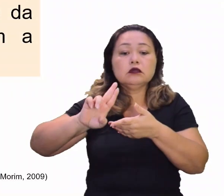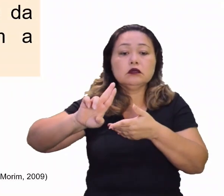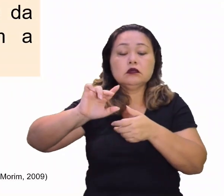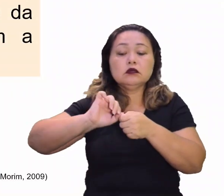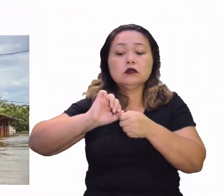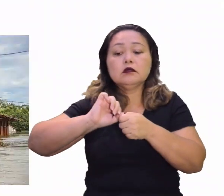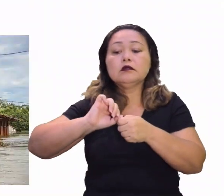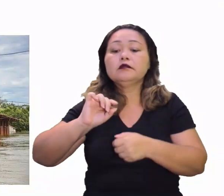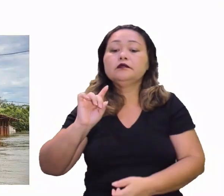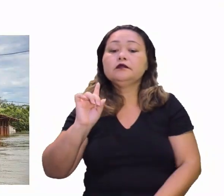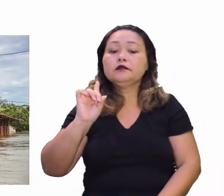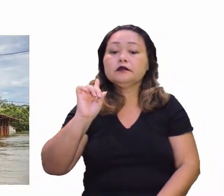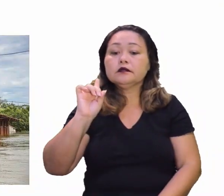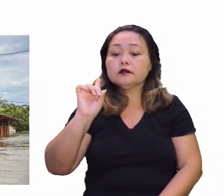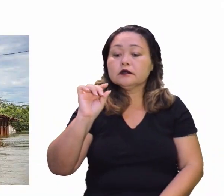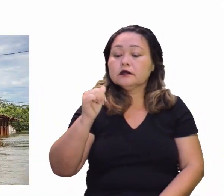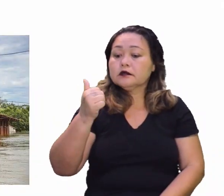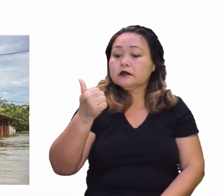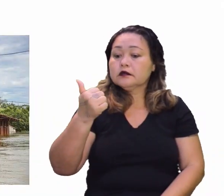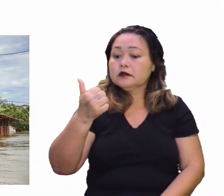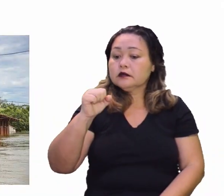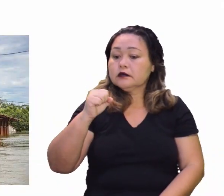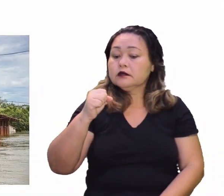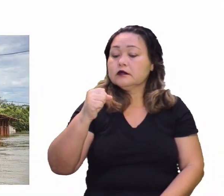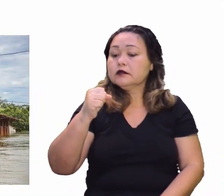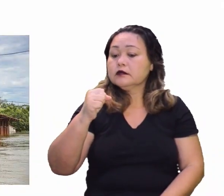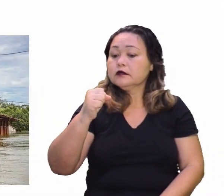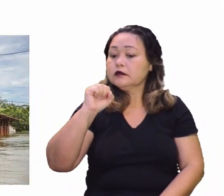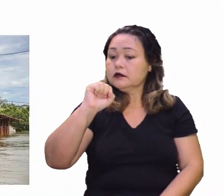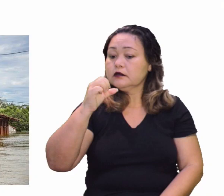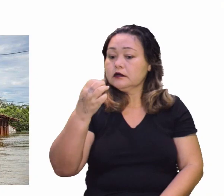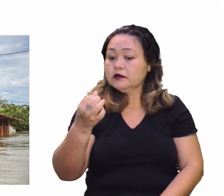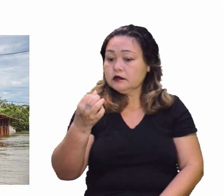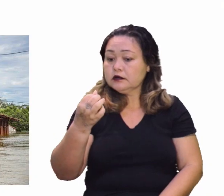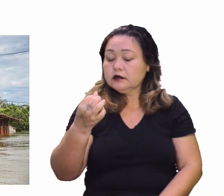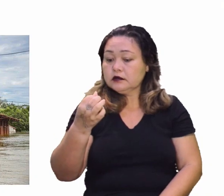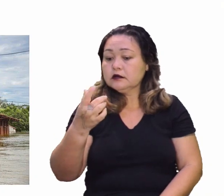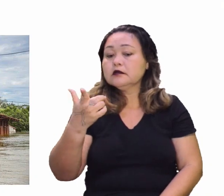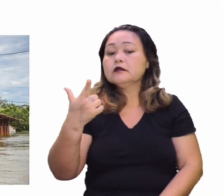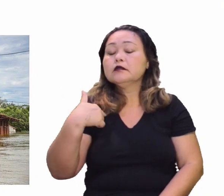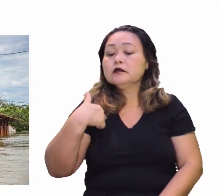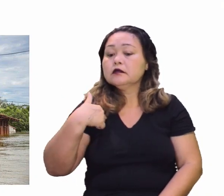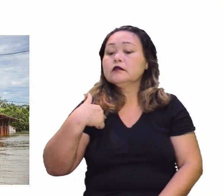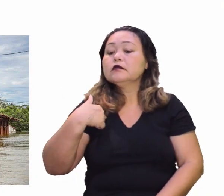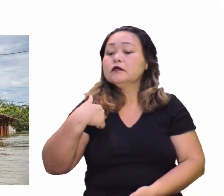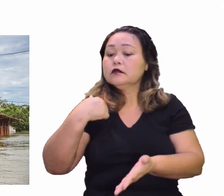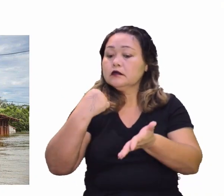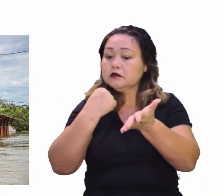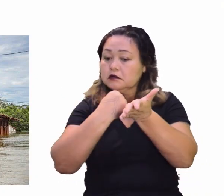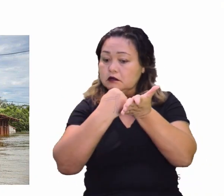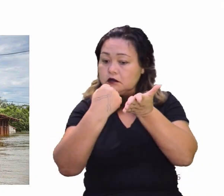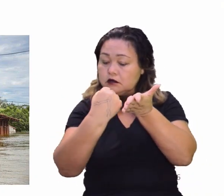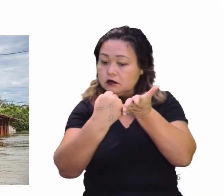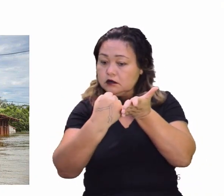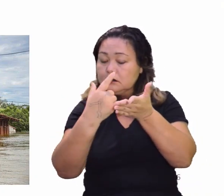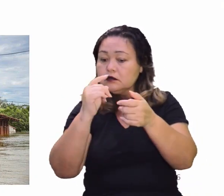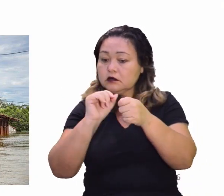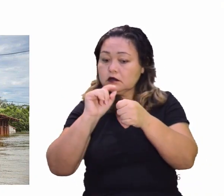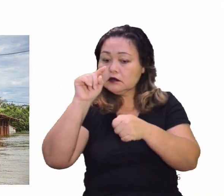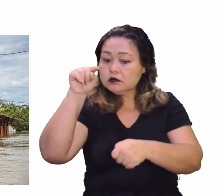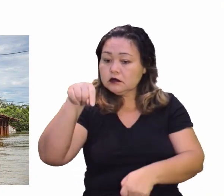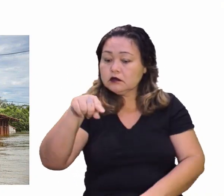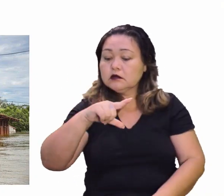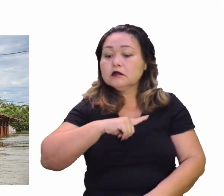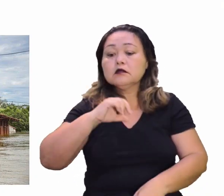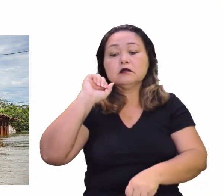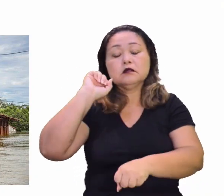que foi decretado o final a sua desativação Isso. no governo do general Arthur